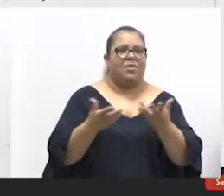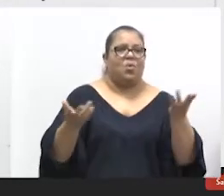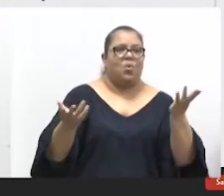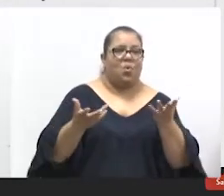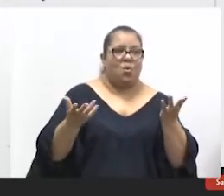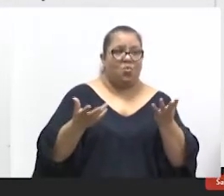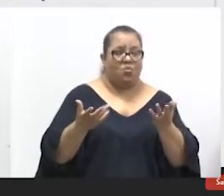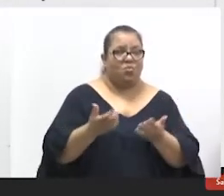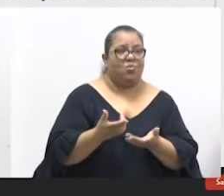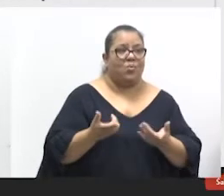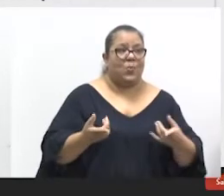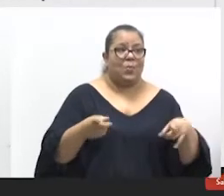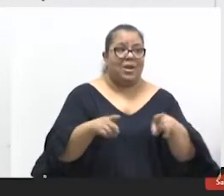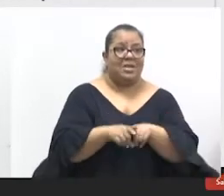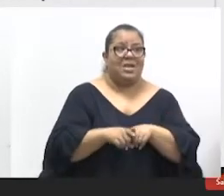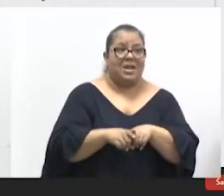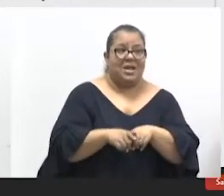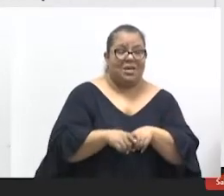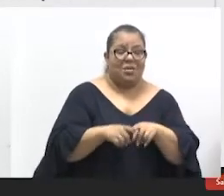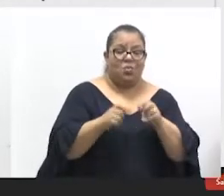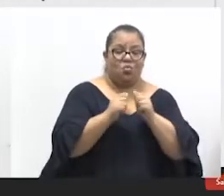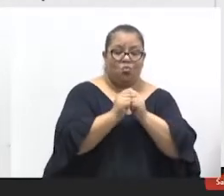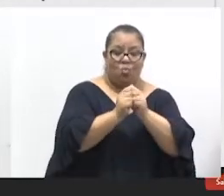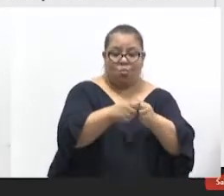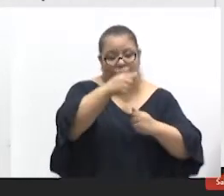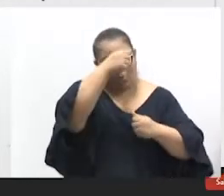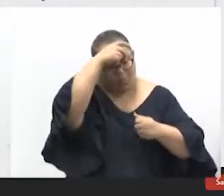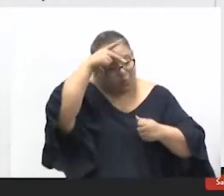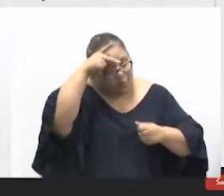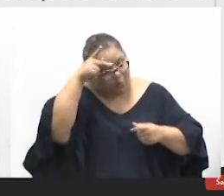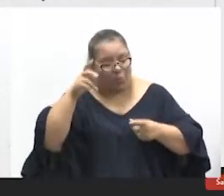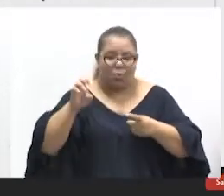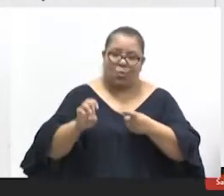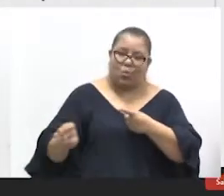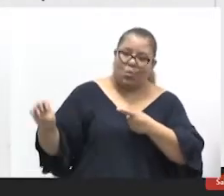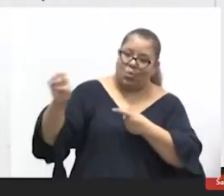intergestora bipartite, que é onde gestores municipais e gestor estadual